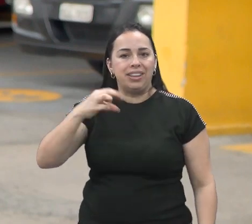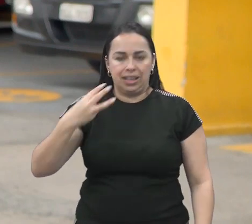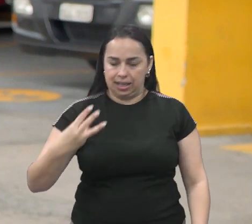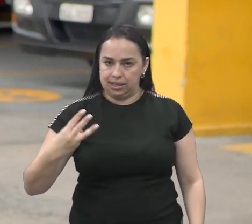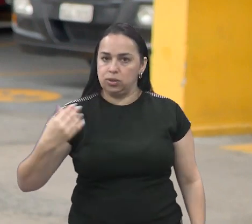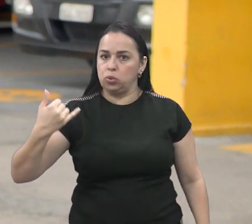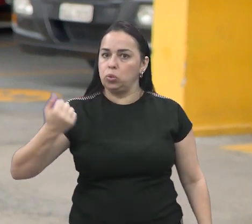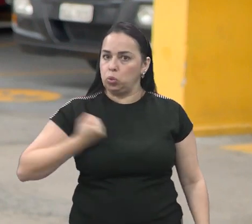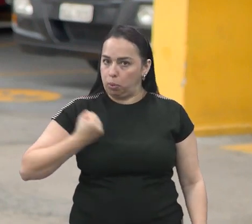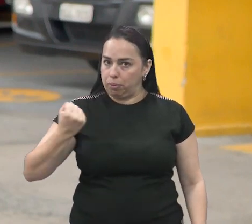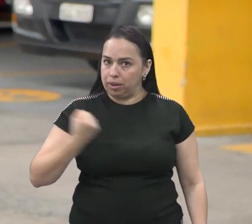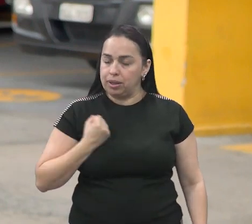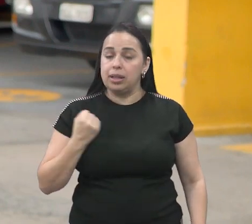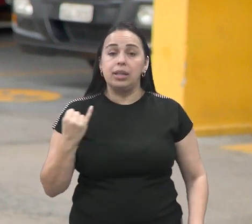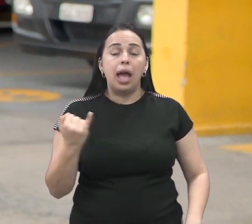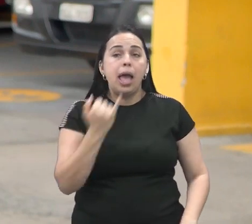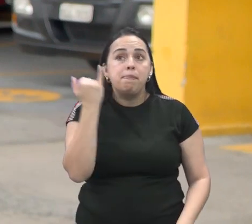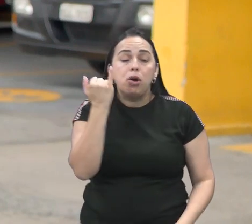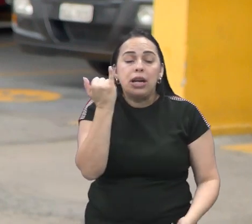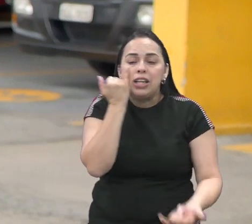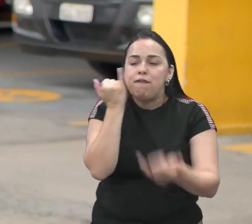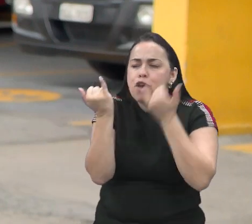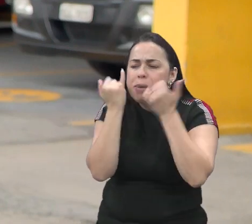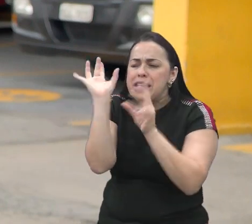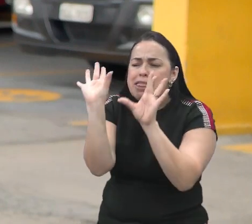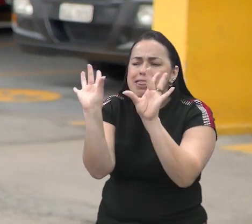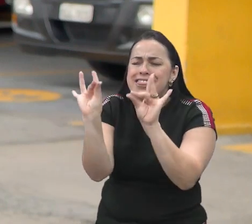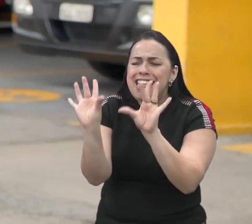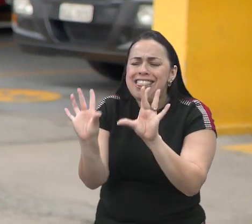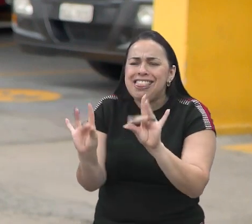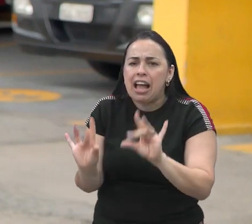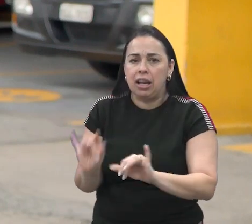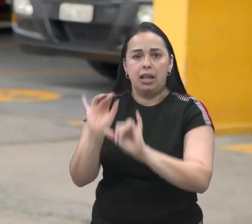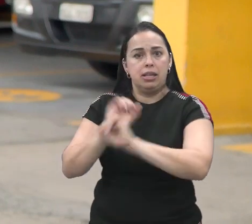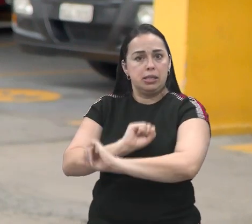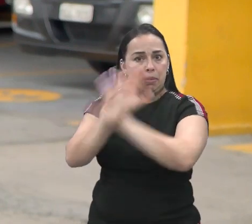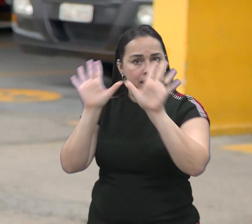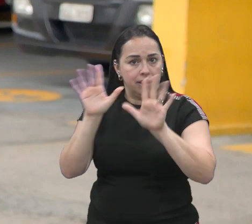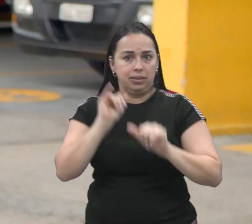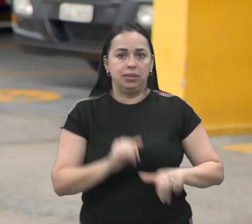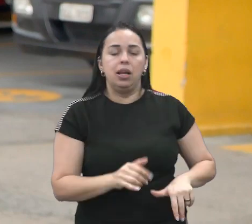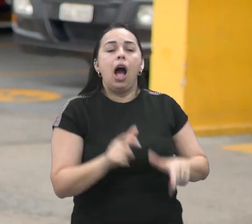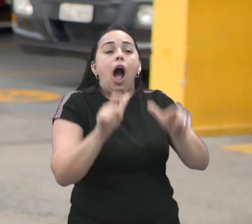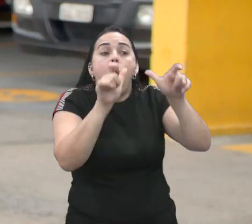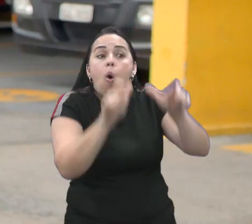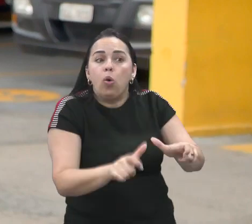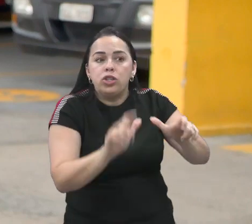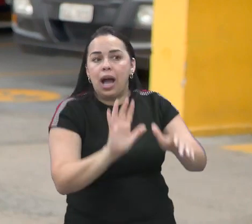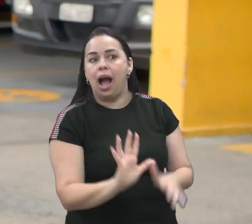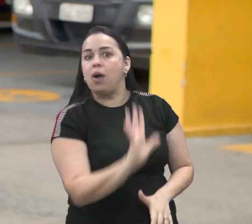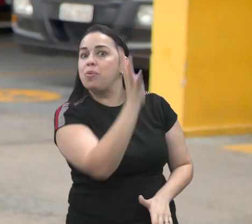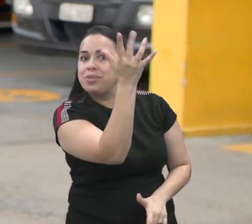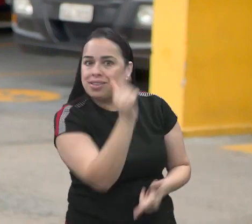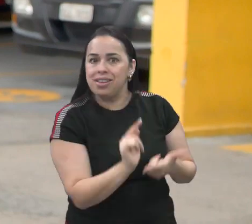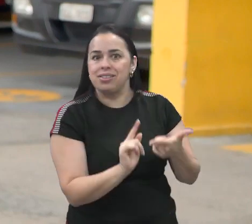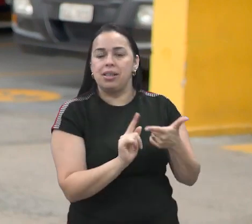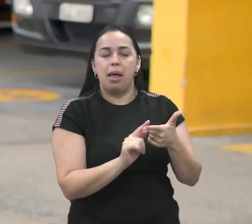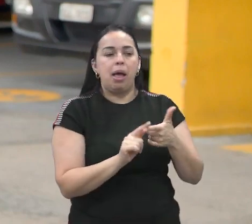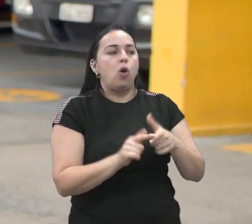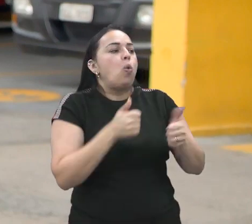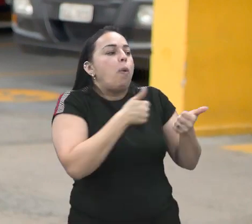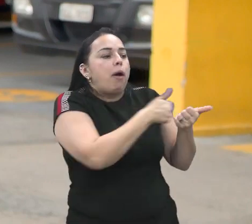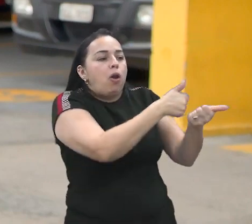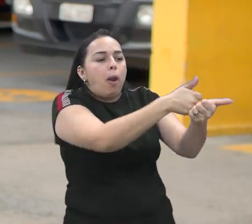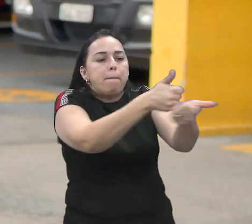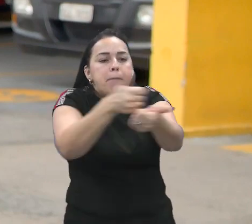telefone 193, certo? E é de extrema importância que as informações sejam passadas com clareza, como, por exemplo, o local, possíveis